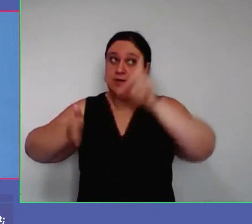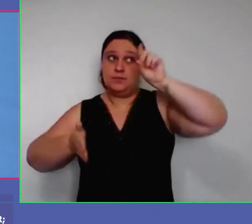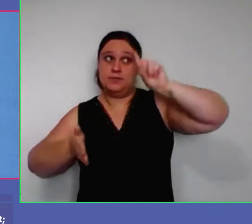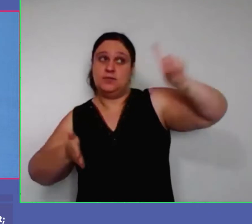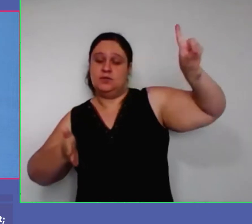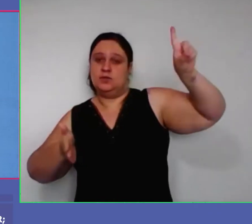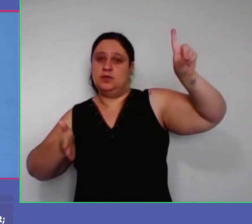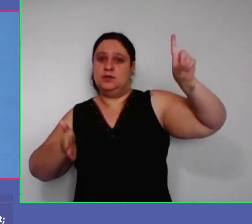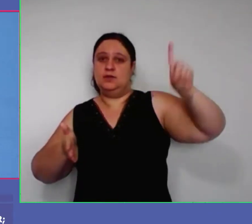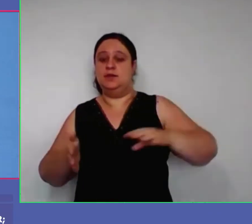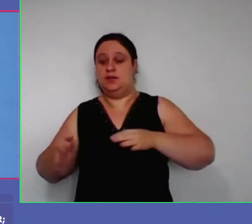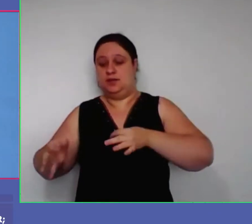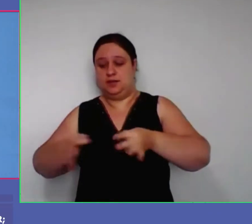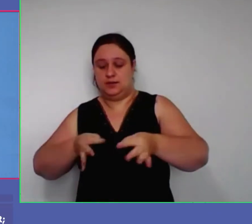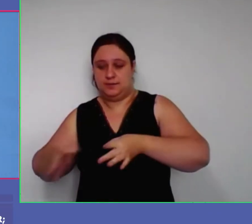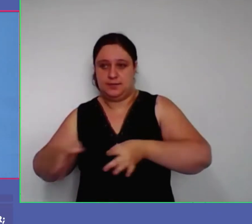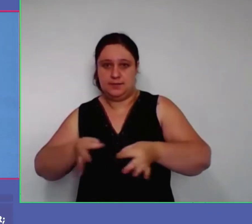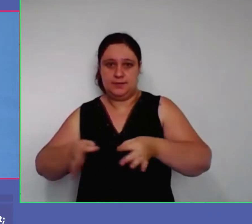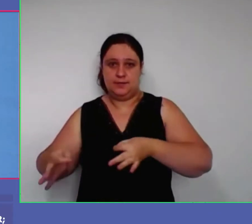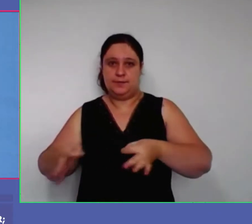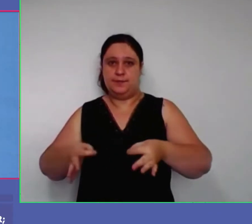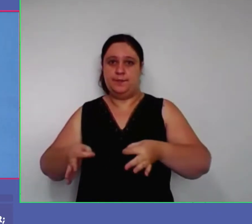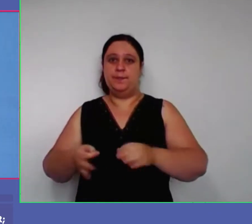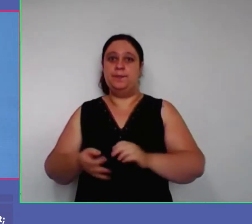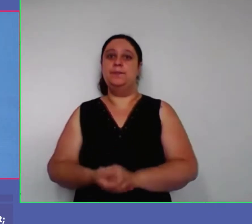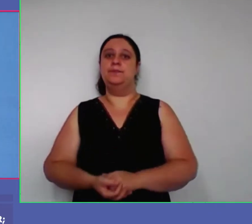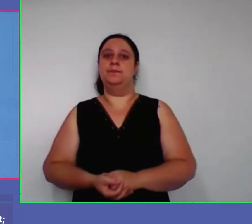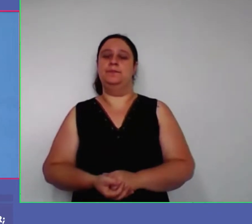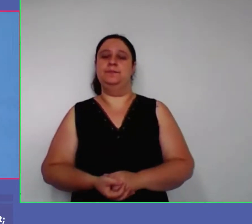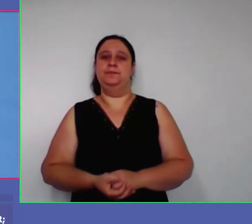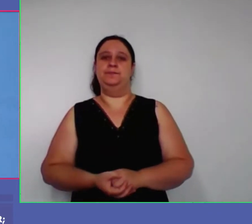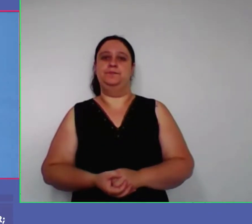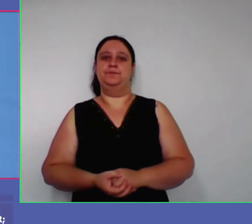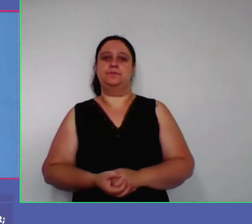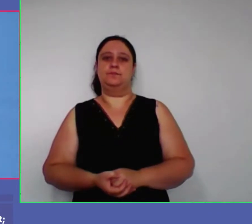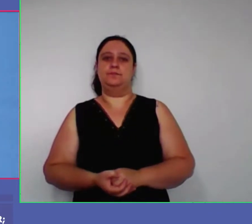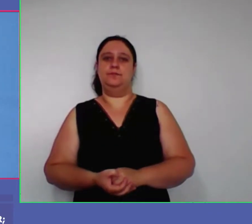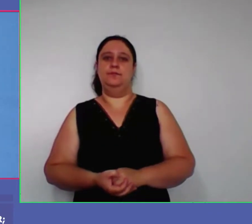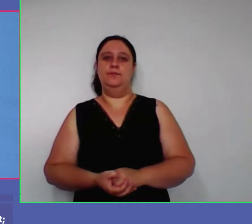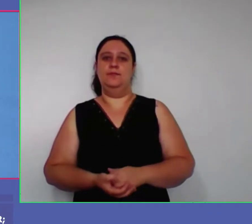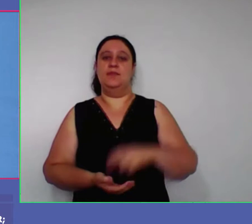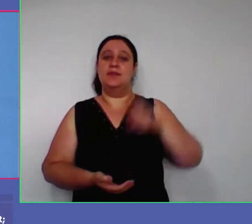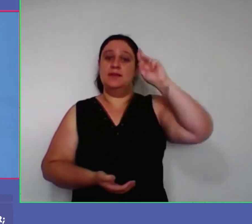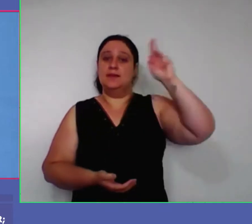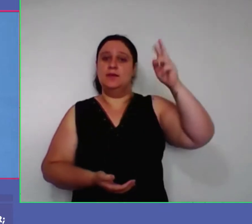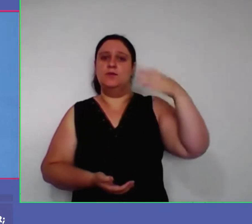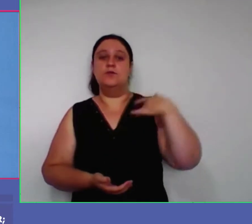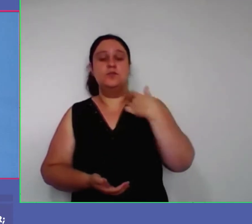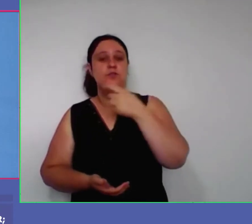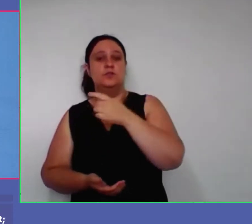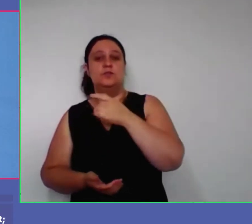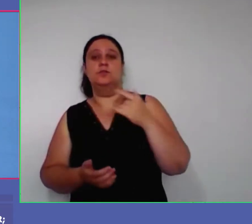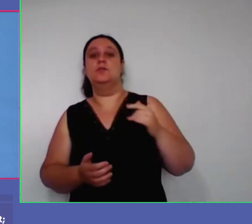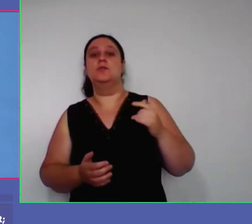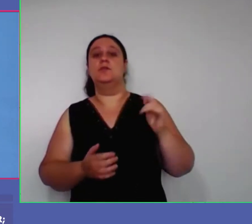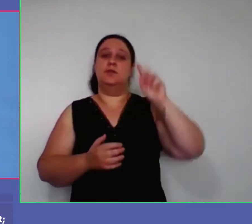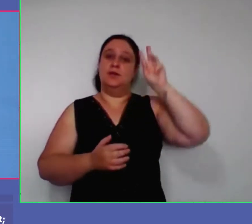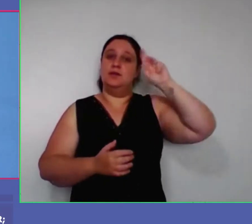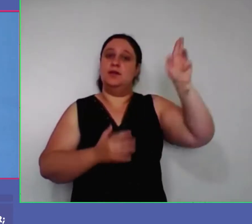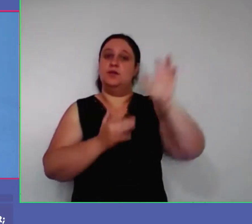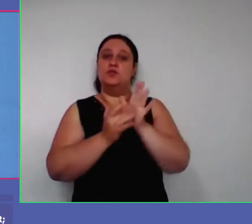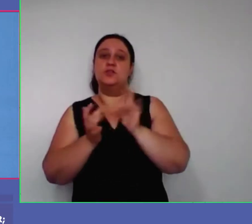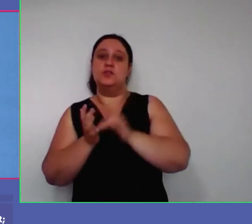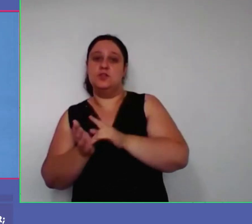vereda a nosso Deus. Nosso Senhor Jesus, Ele é Deus. Está escrito em Isaías 40,